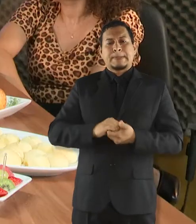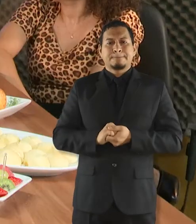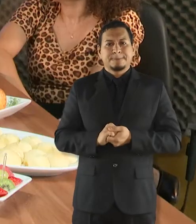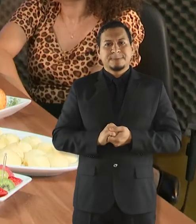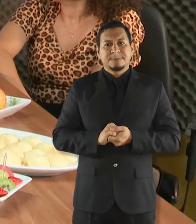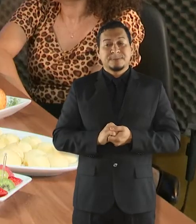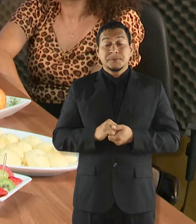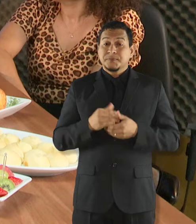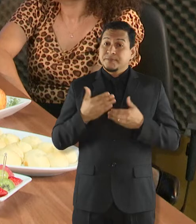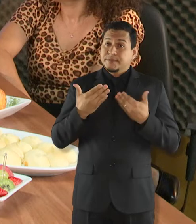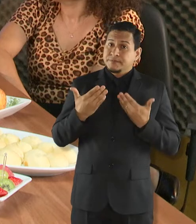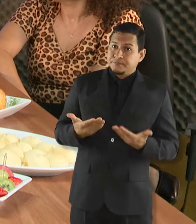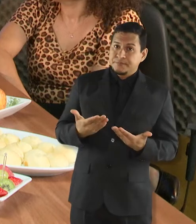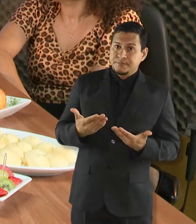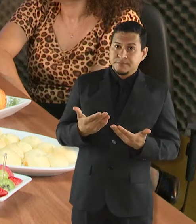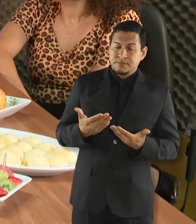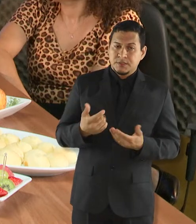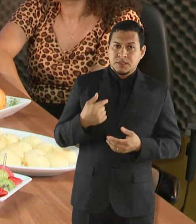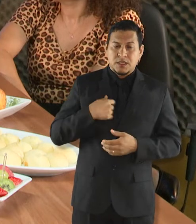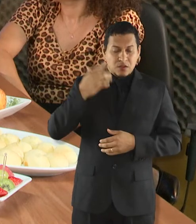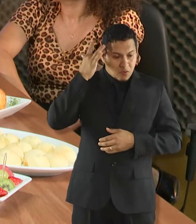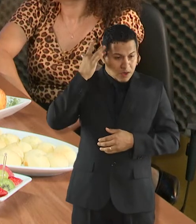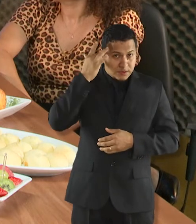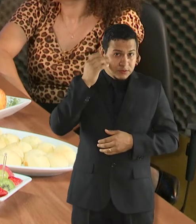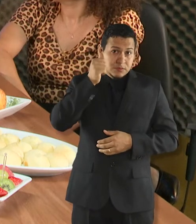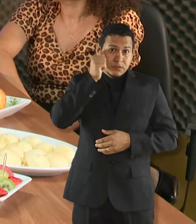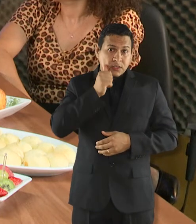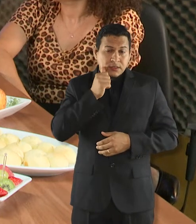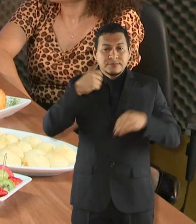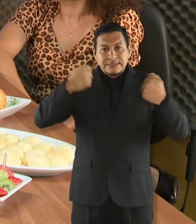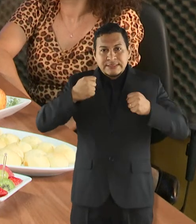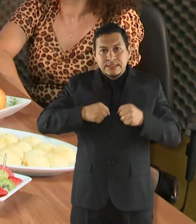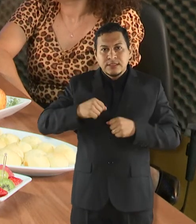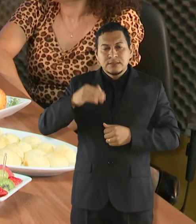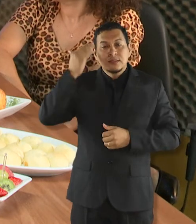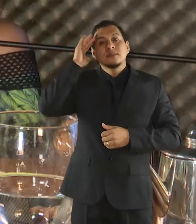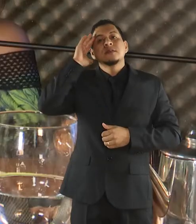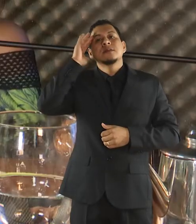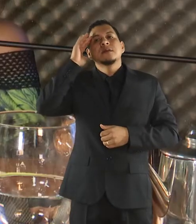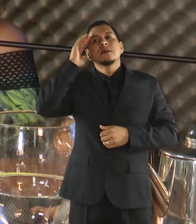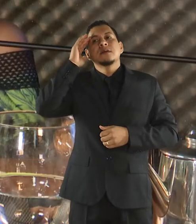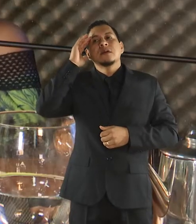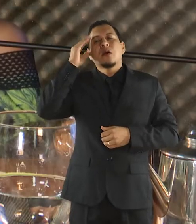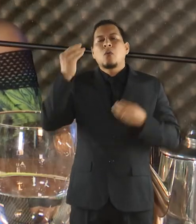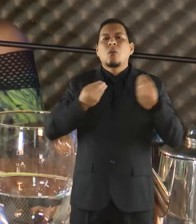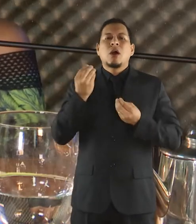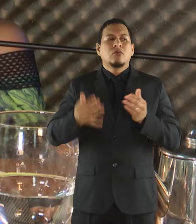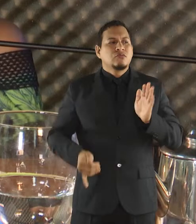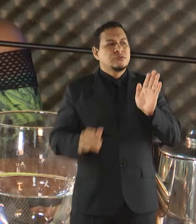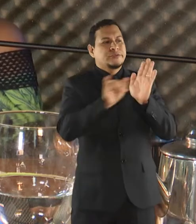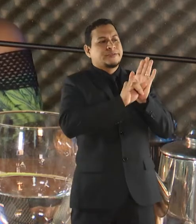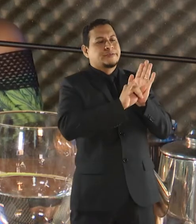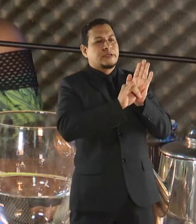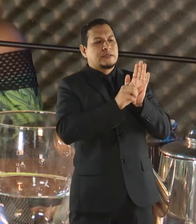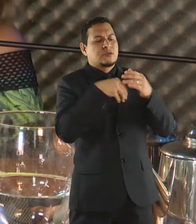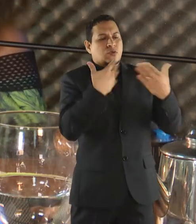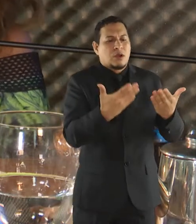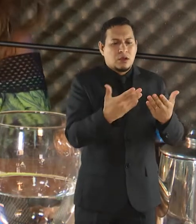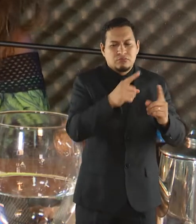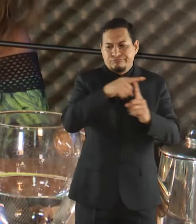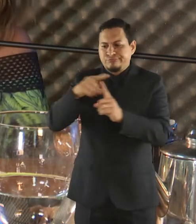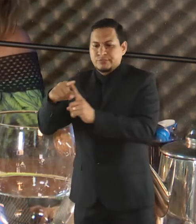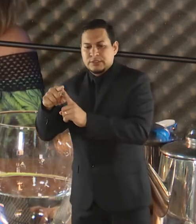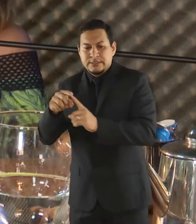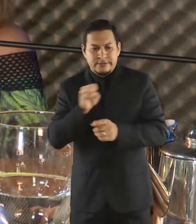né? Então, eu acho que as mulheres, elas precisam saber quem elas são. Se ela é a dona de casa, se ela é